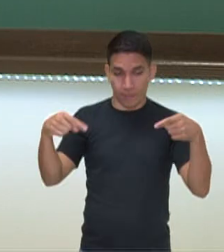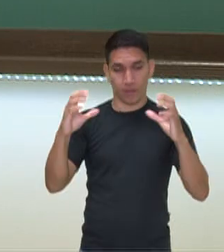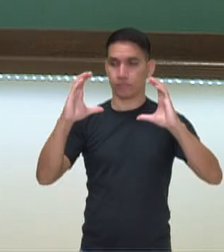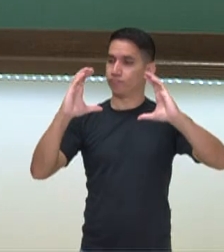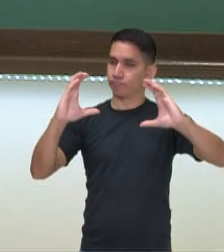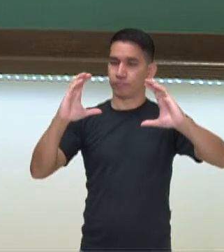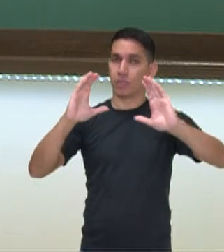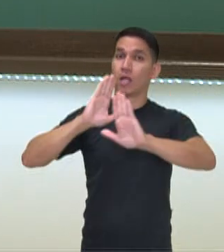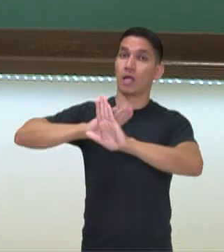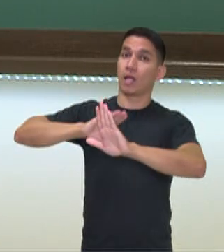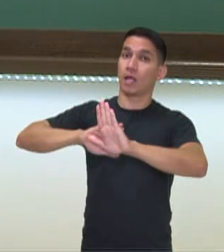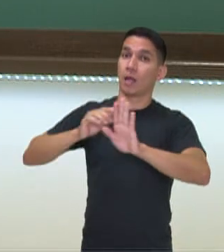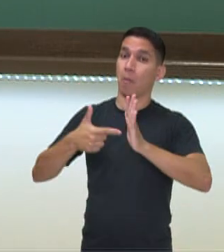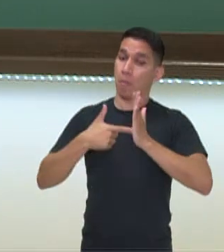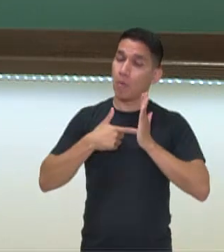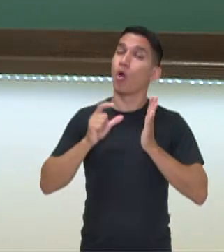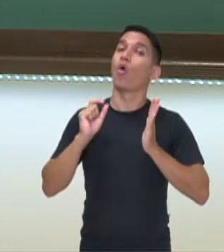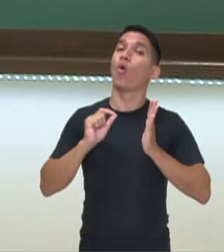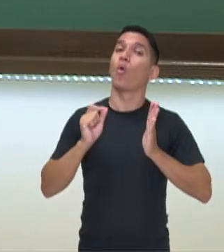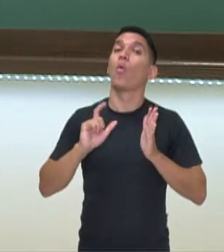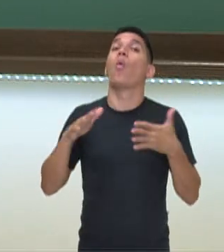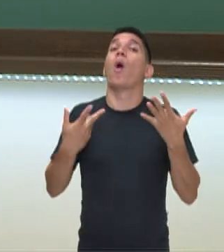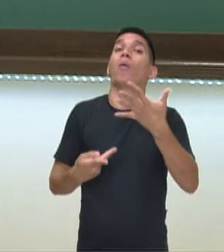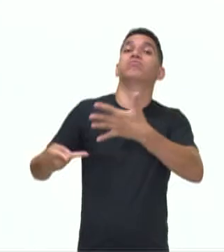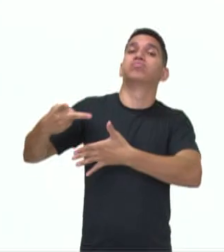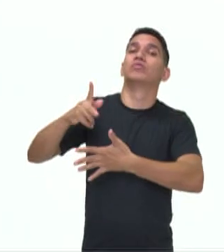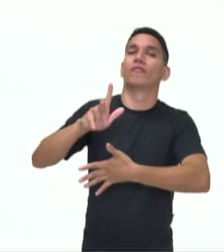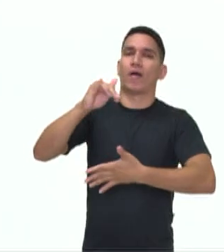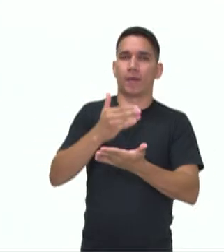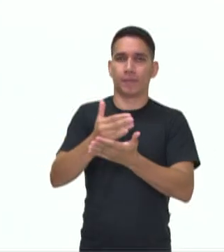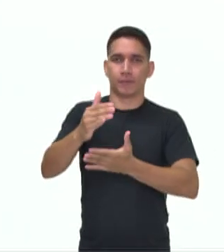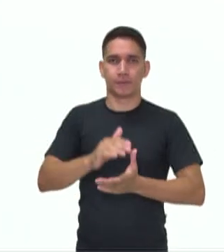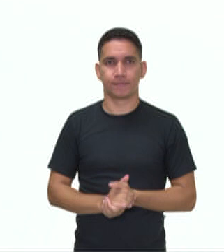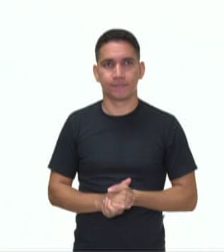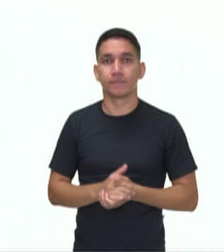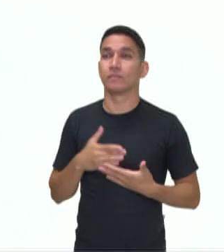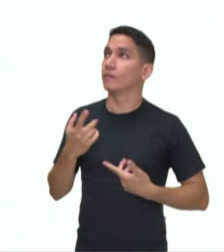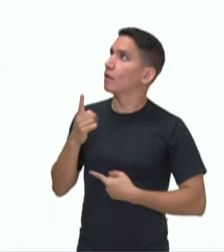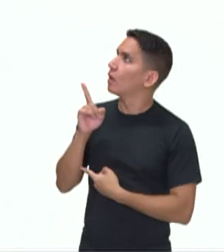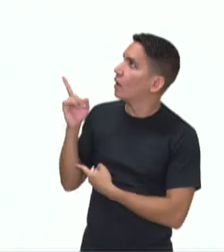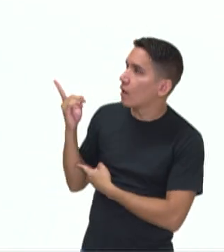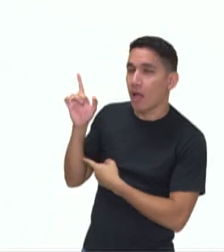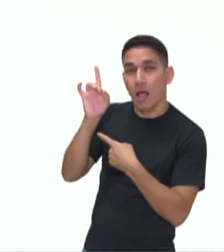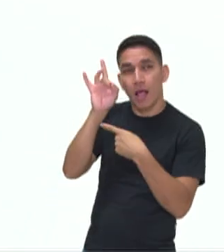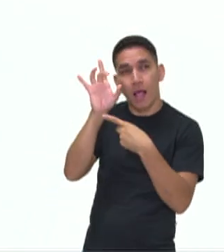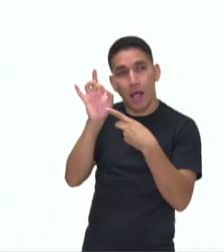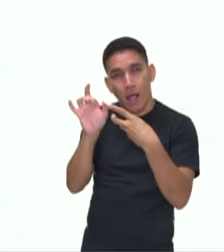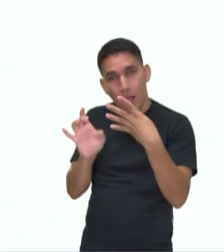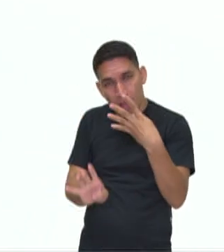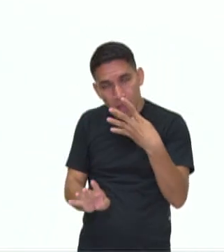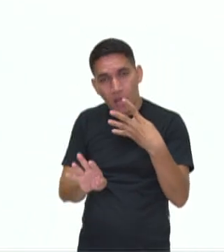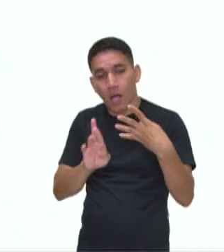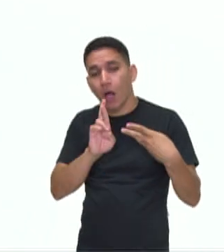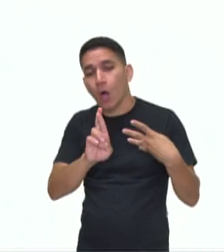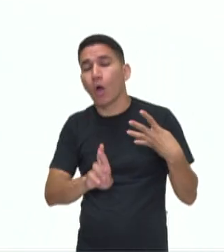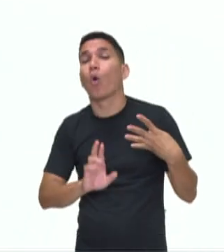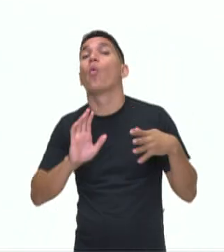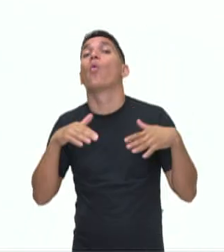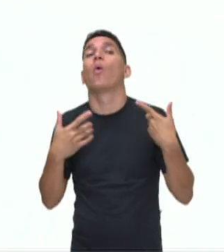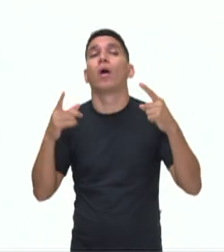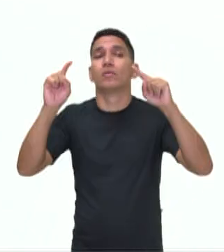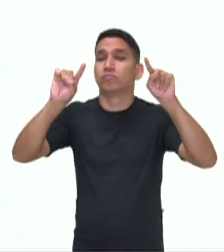indica quem que eu vou resolver primeiro, certo? Então, olha lá, para obter o resultado indicado, onde você deve